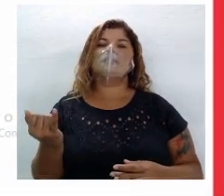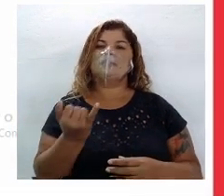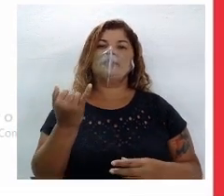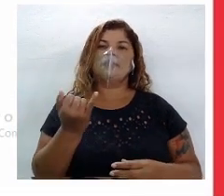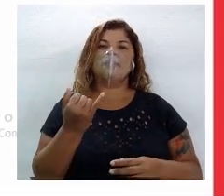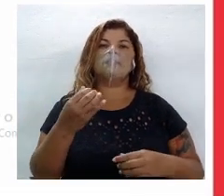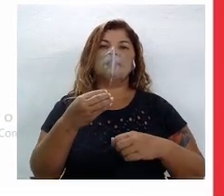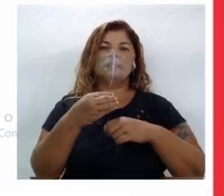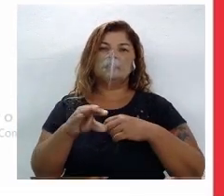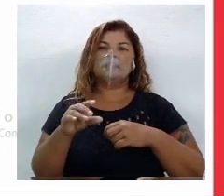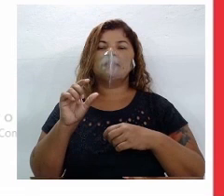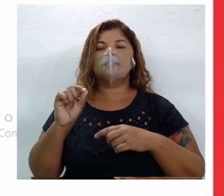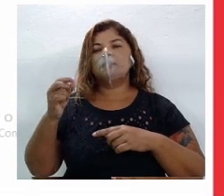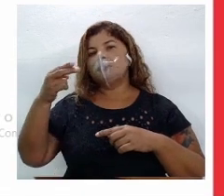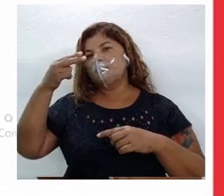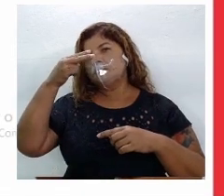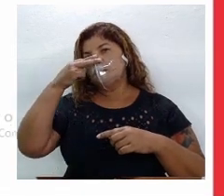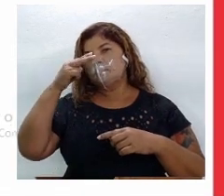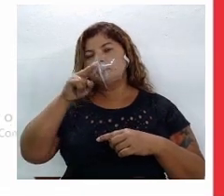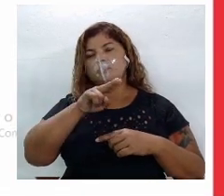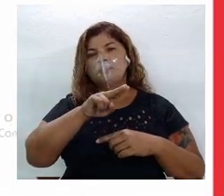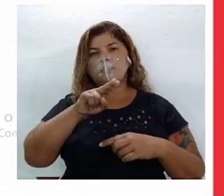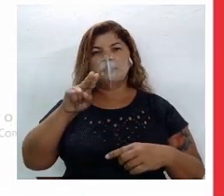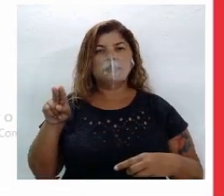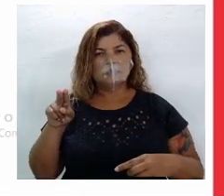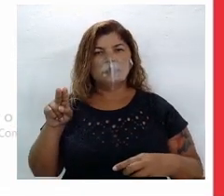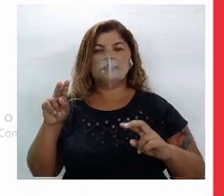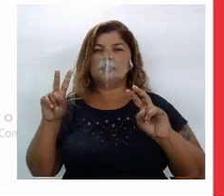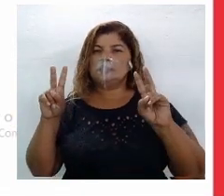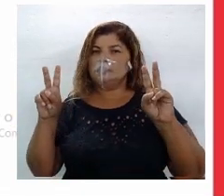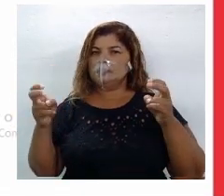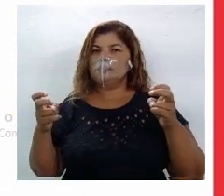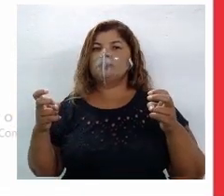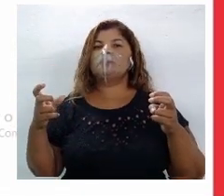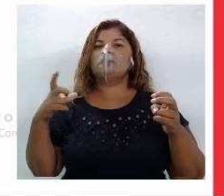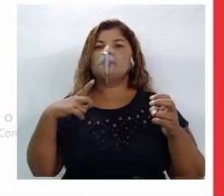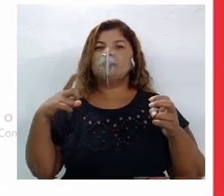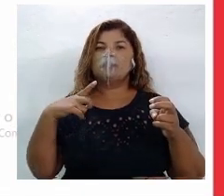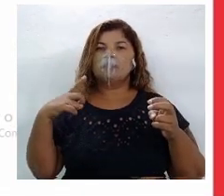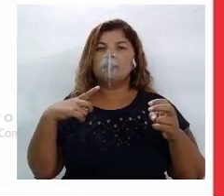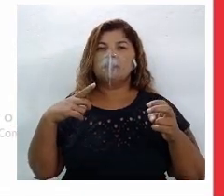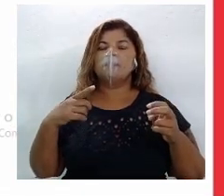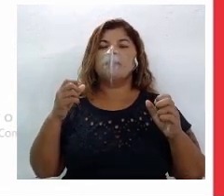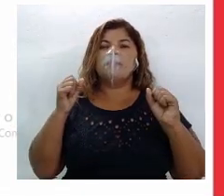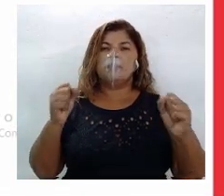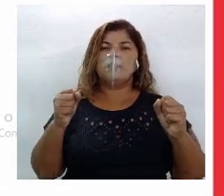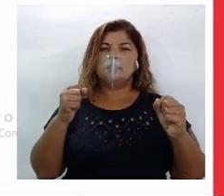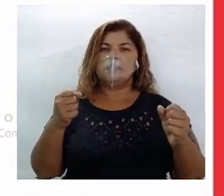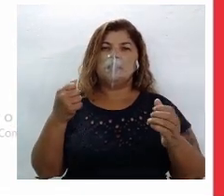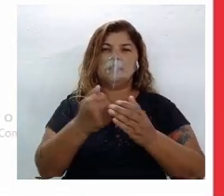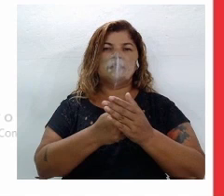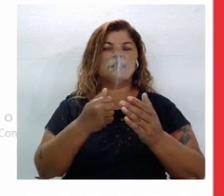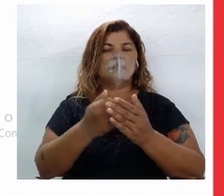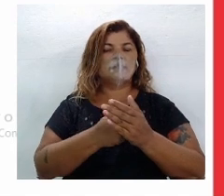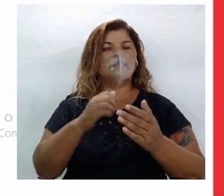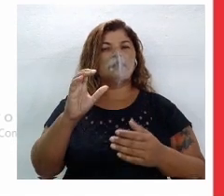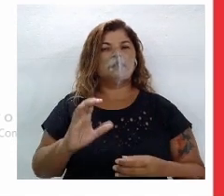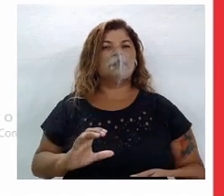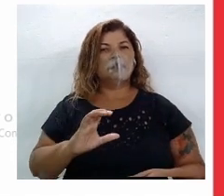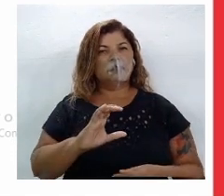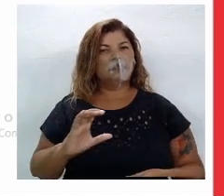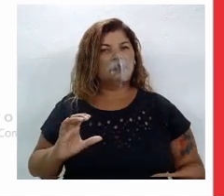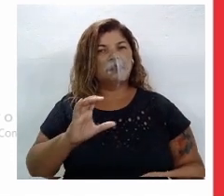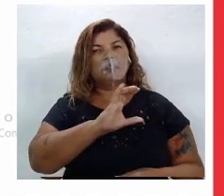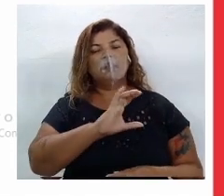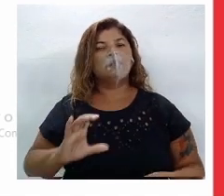importante. Prestem bem atenção. O nome protestante, veja que eu coloquei entre aspas, provém de protestos